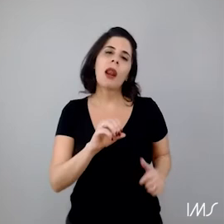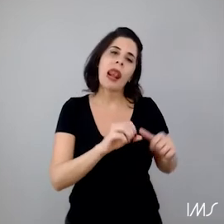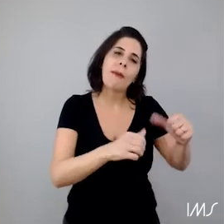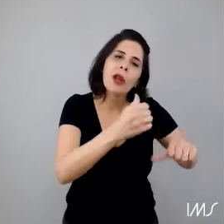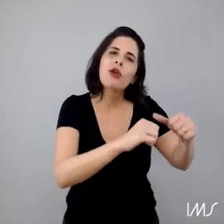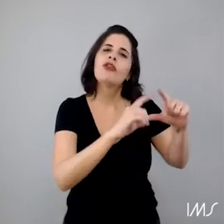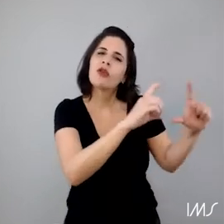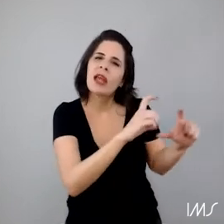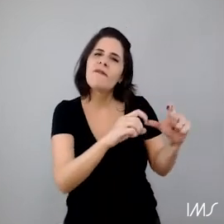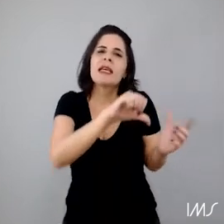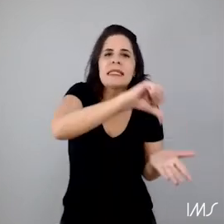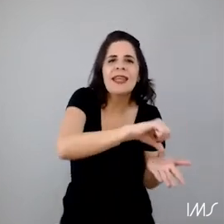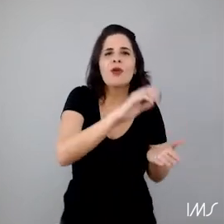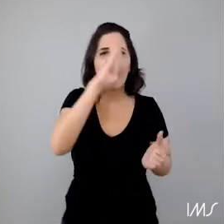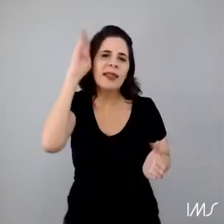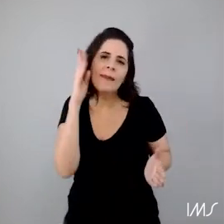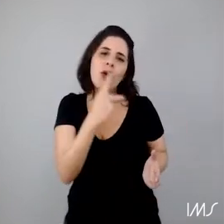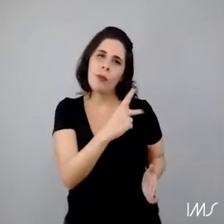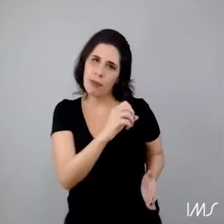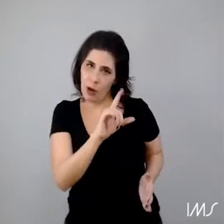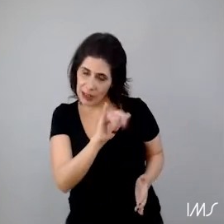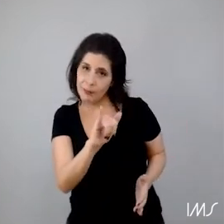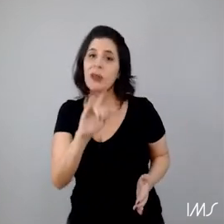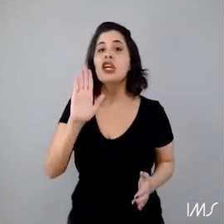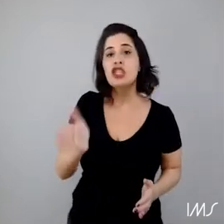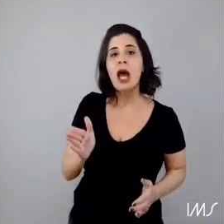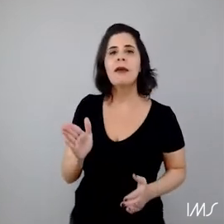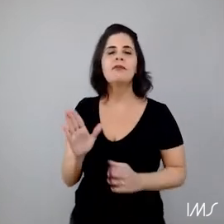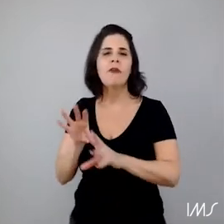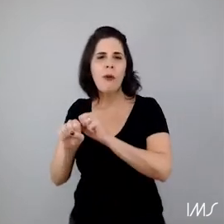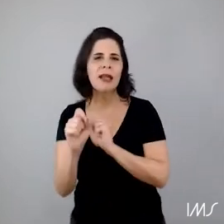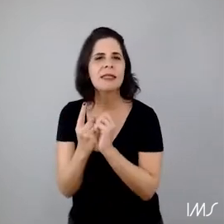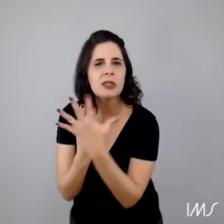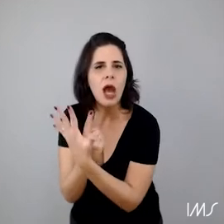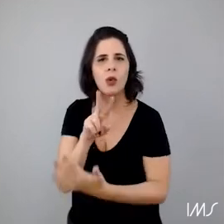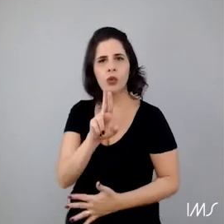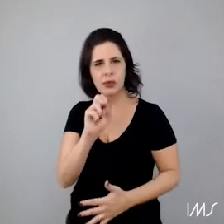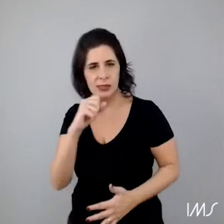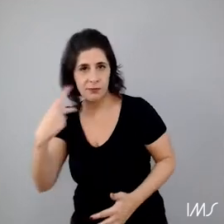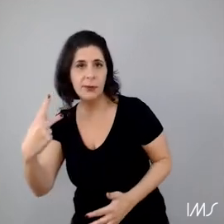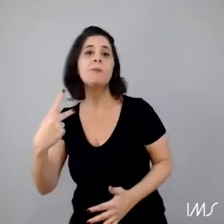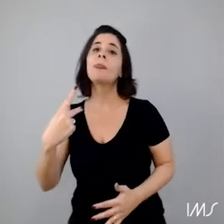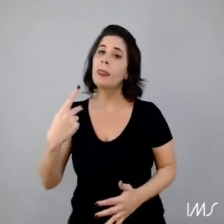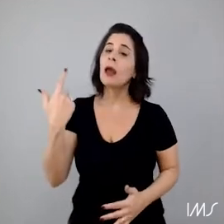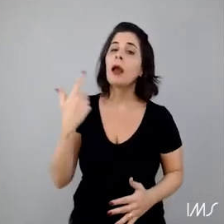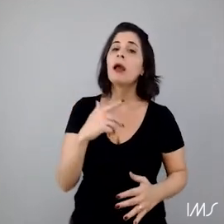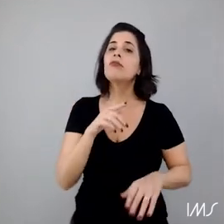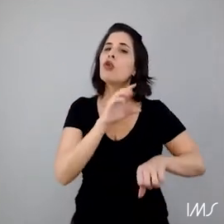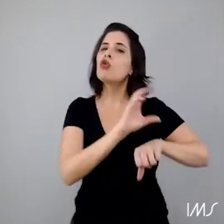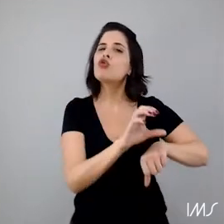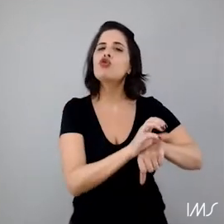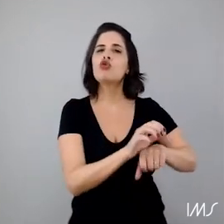no Centro Acadêmico da Poli. É formado em Ciências Sociais pela USP, cursou mestrado em Conservação Fotográfica pela School